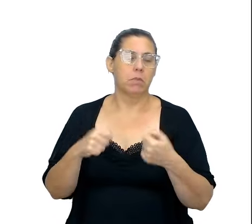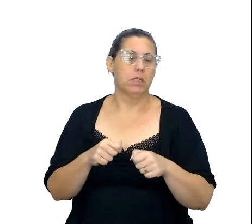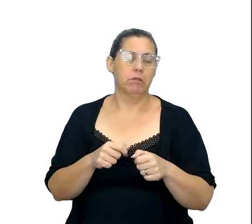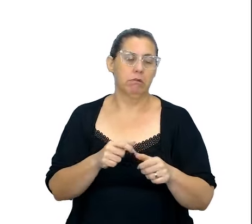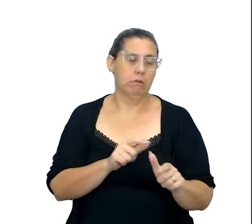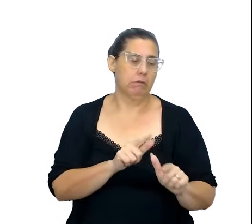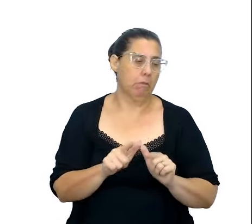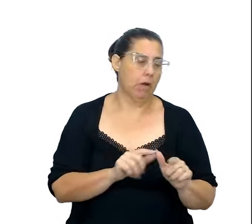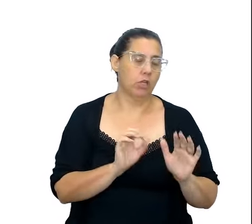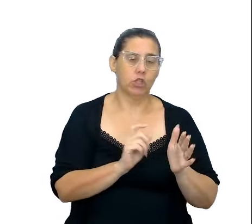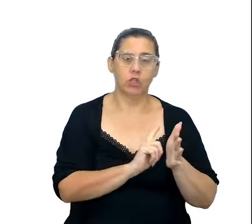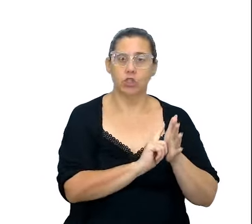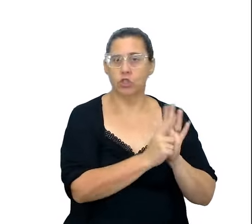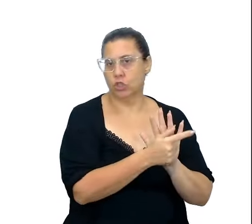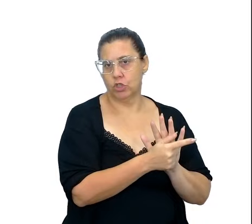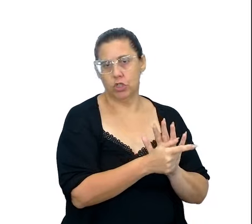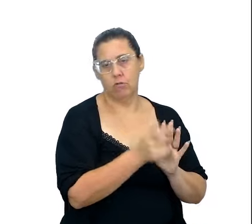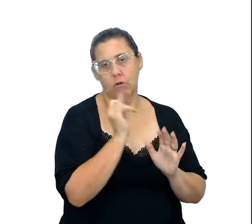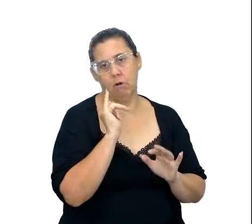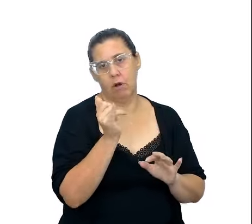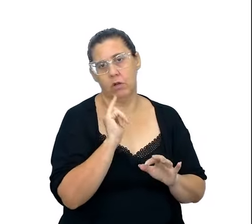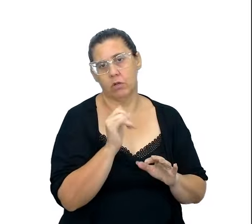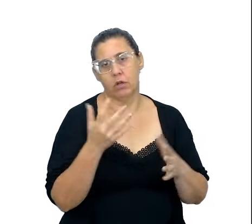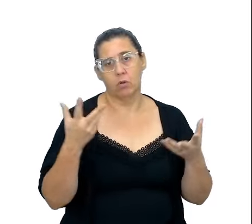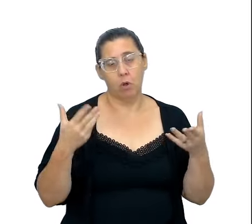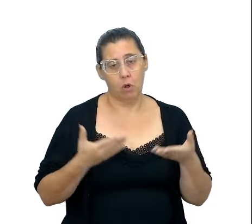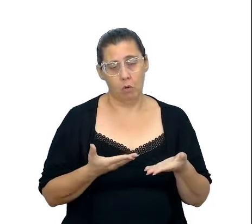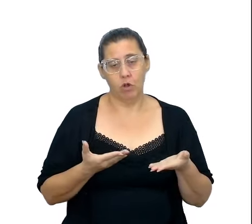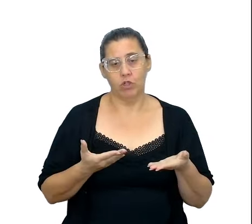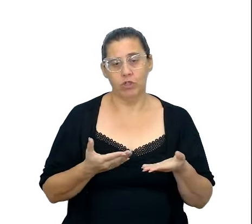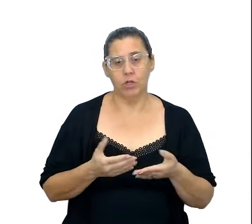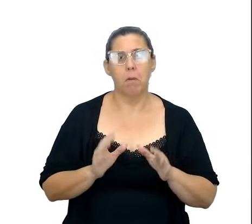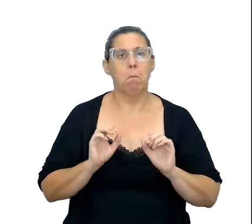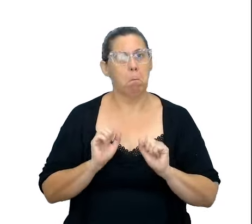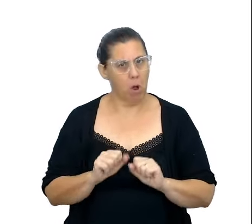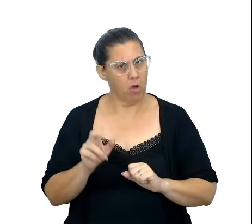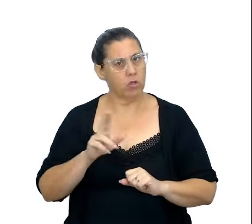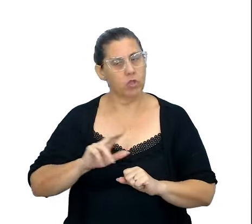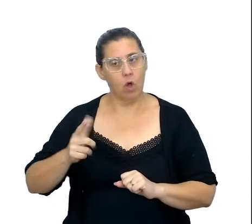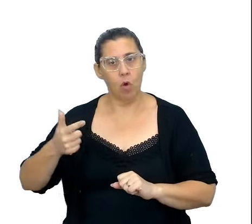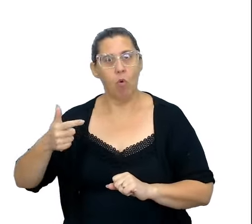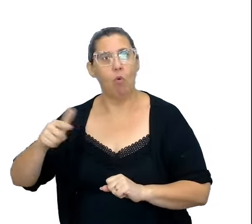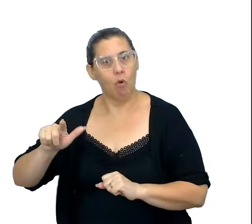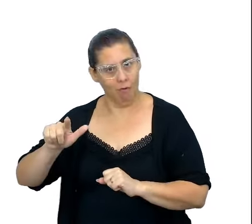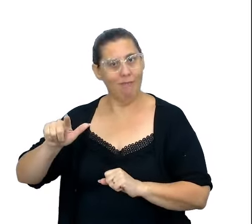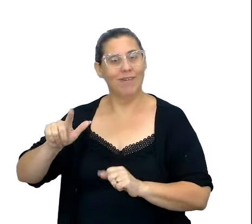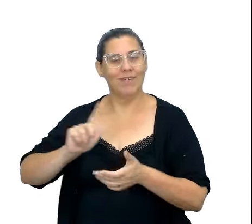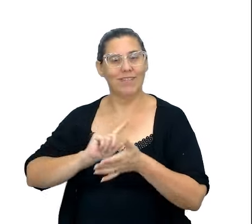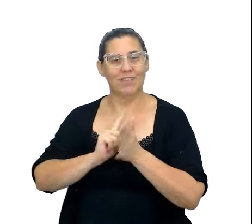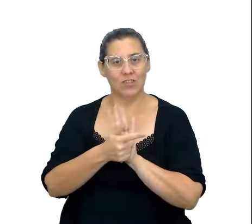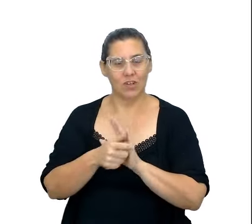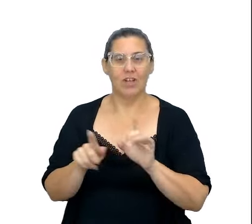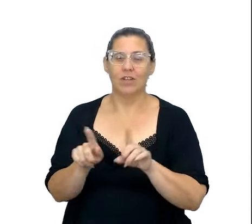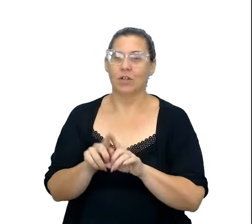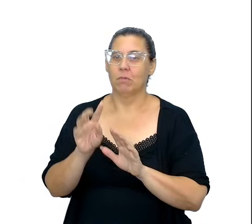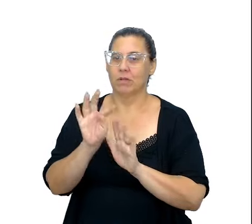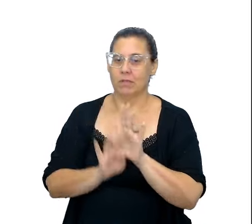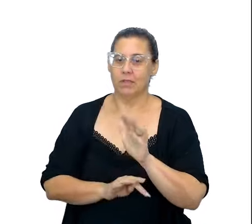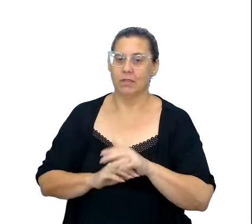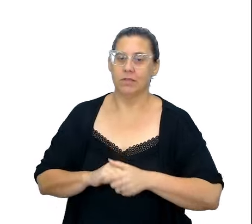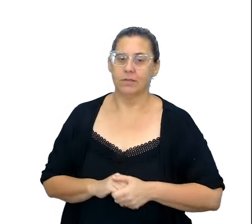trabalhada só nos gêneros narrativos, como nós vimos hoje na nossa atividade. A gente pode utilizá-la também em outros gêneros textuais,